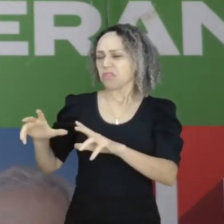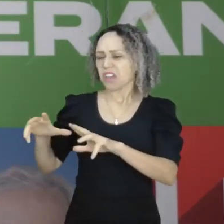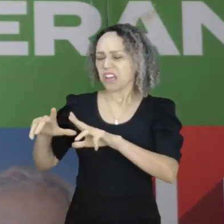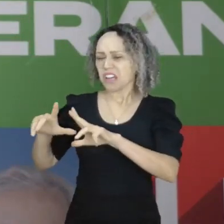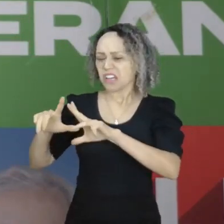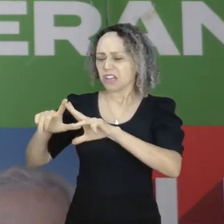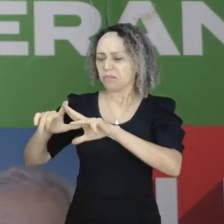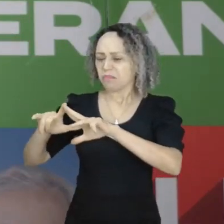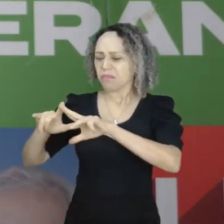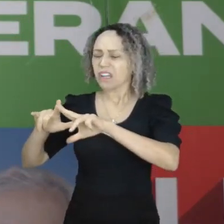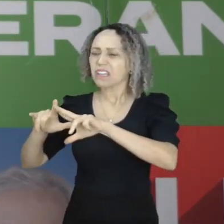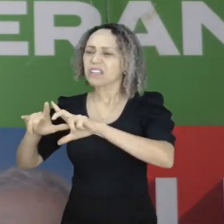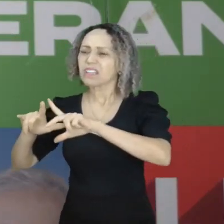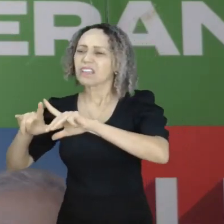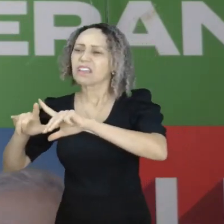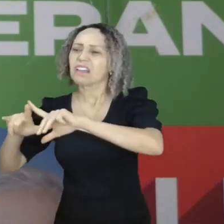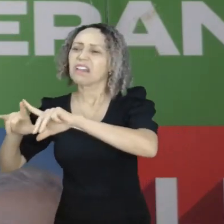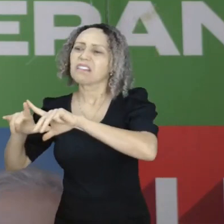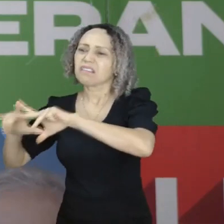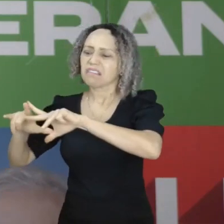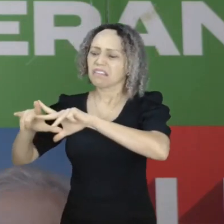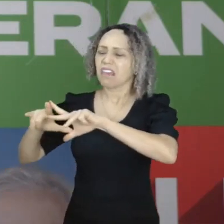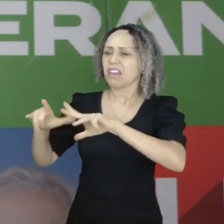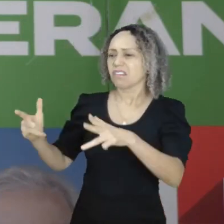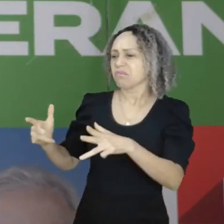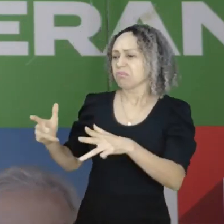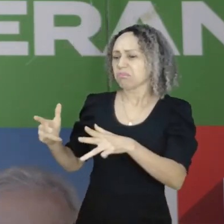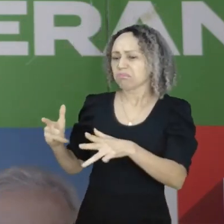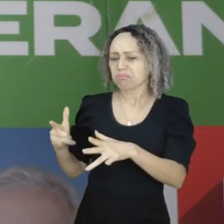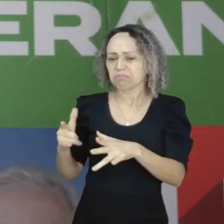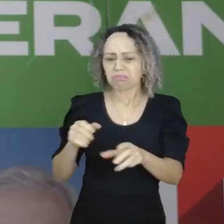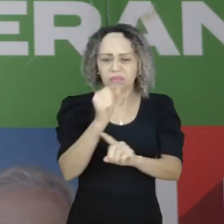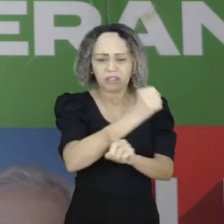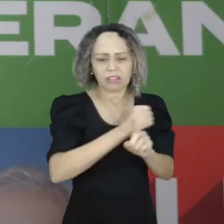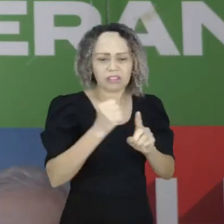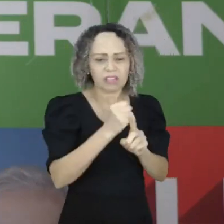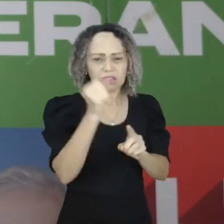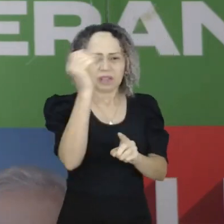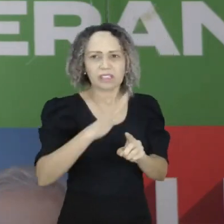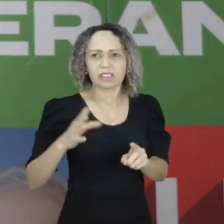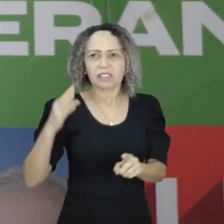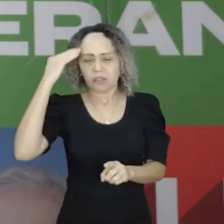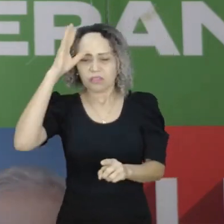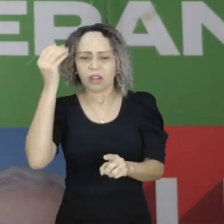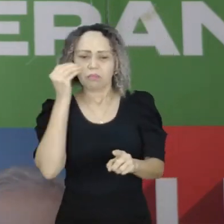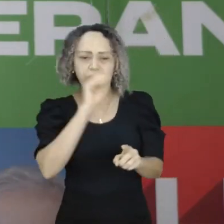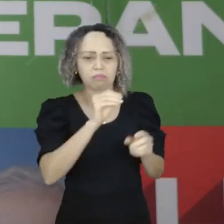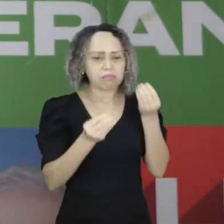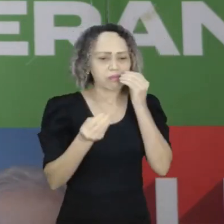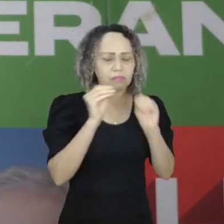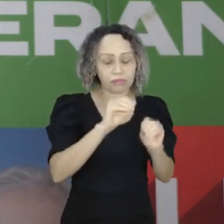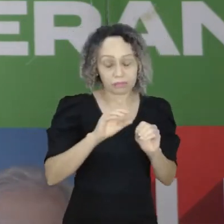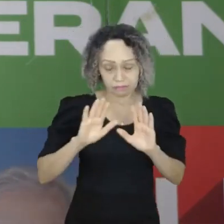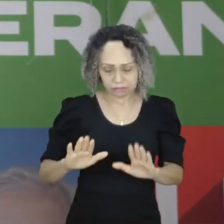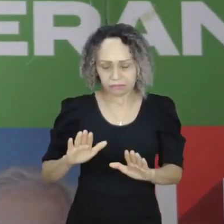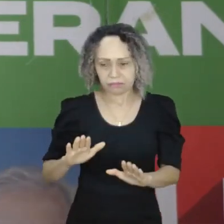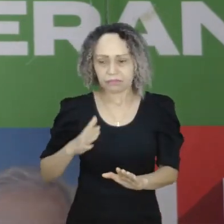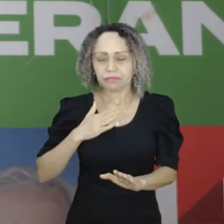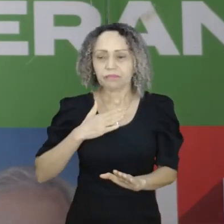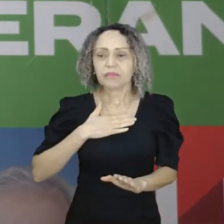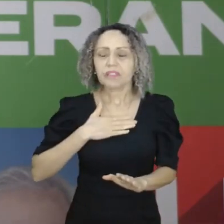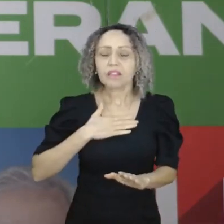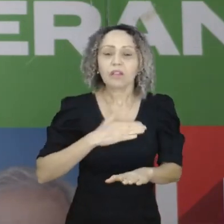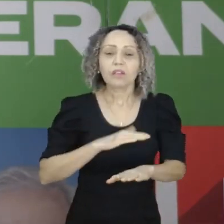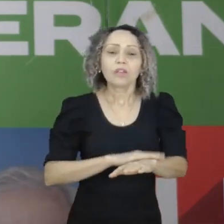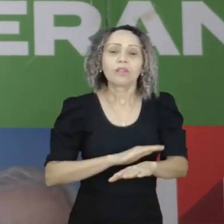sociedade brasileira. O país não pode ser assim. No meu tempo de presidência, nós fizemos 74 conferências